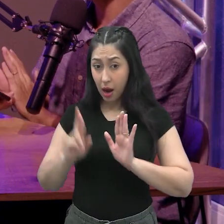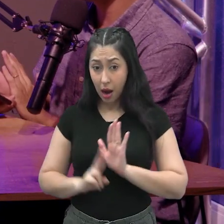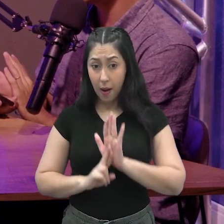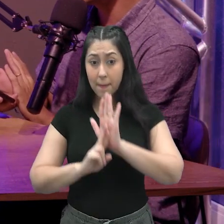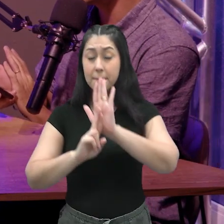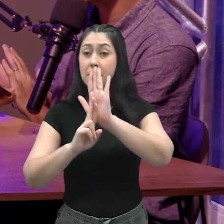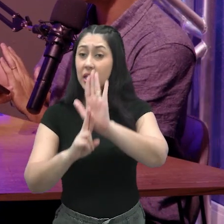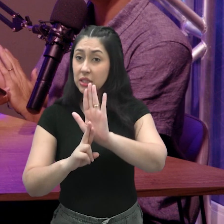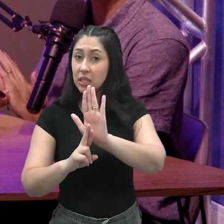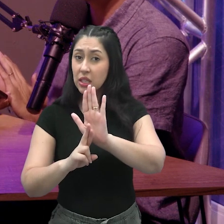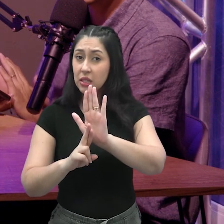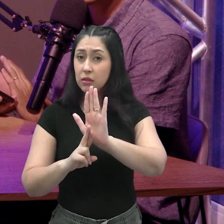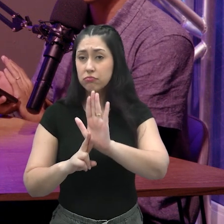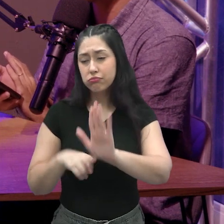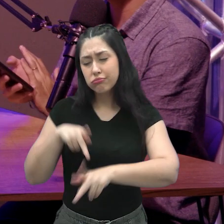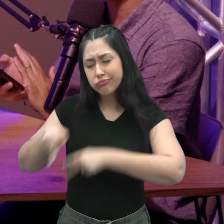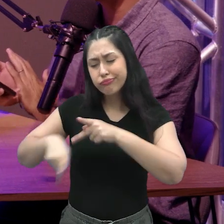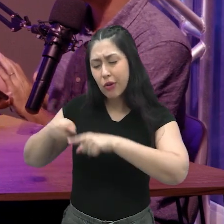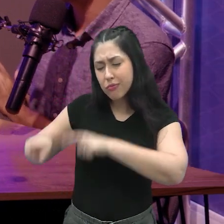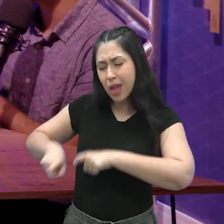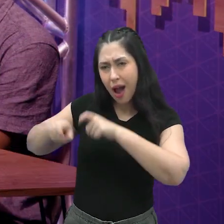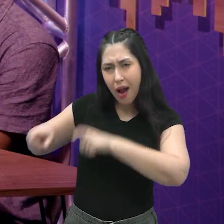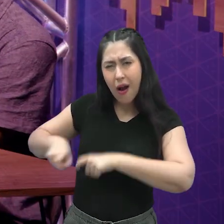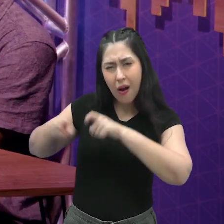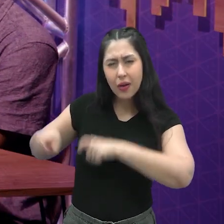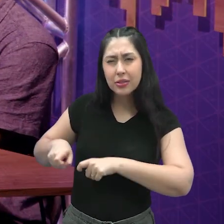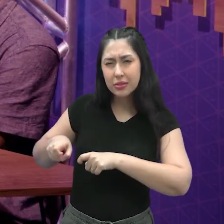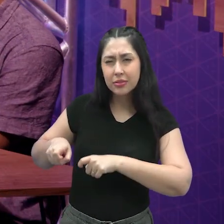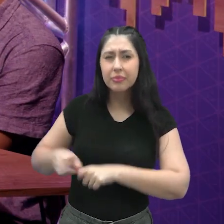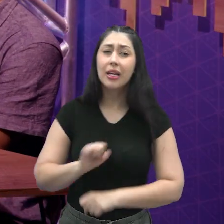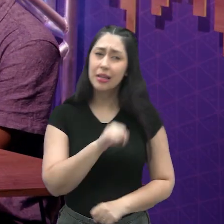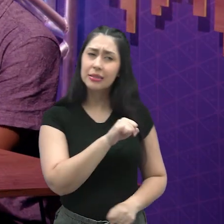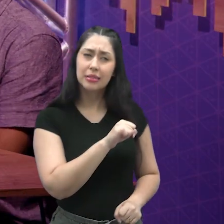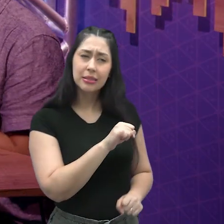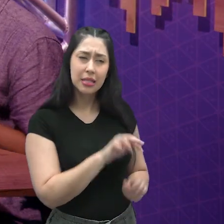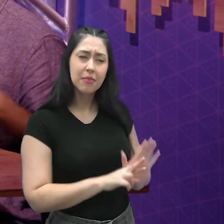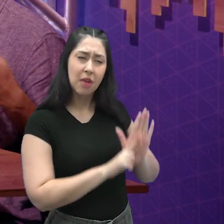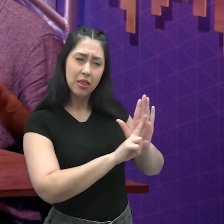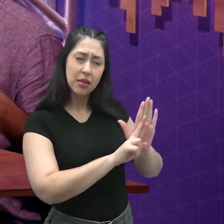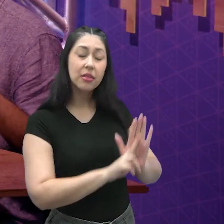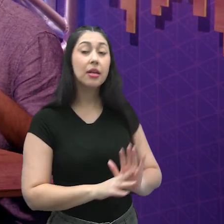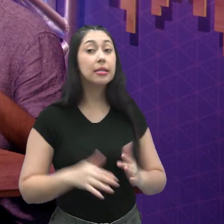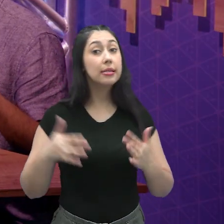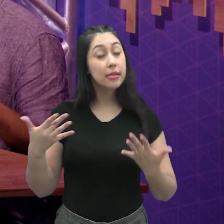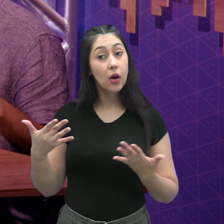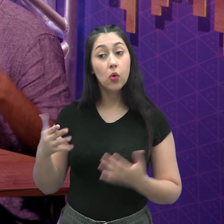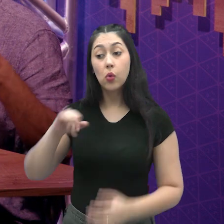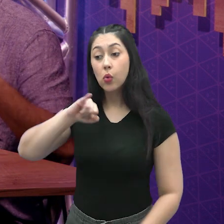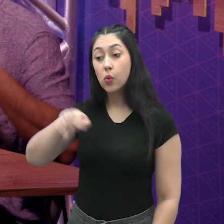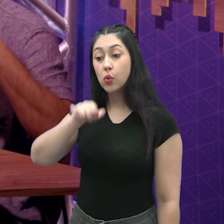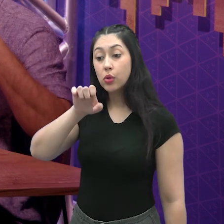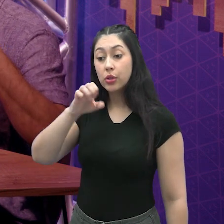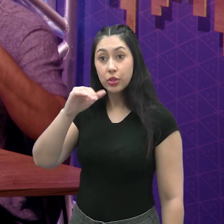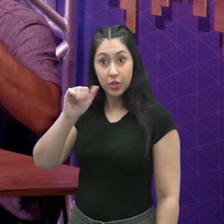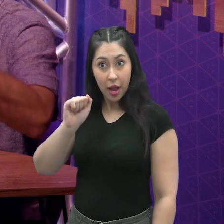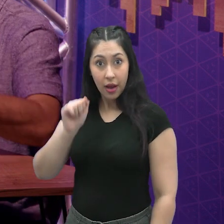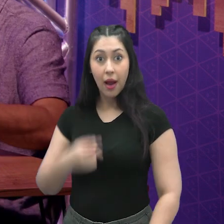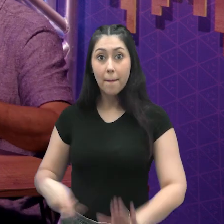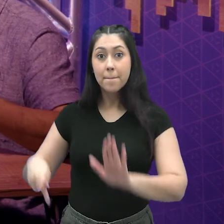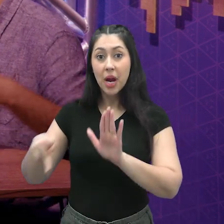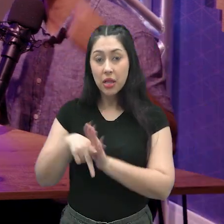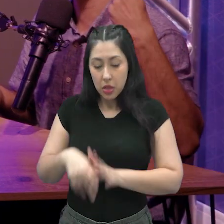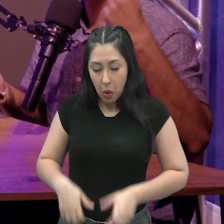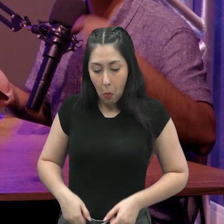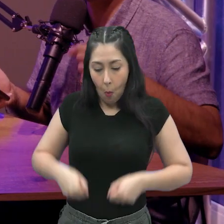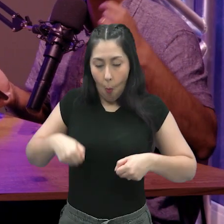o povo, o homem caipira, né? O povo caipira. Ele é um típico caipira. Típico caipira. Ele foi, enfim, o Jeca é um personagem do